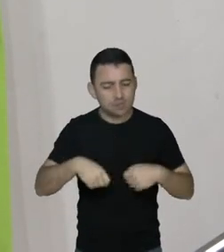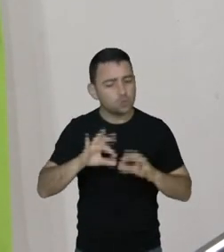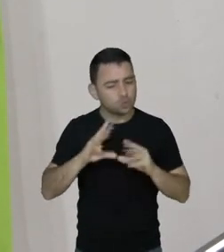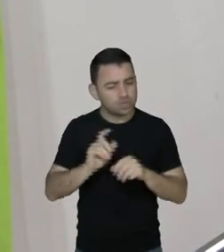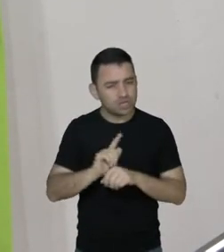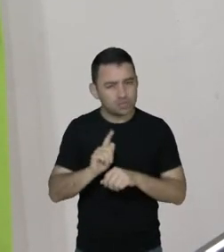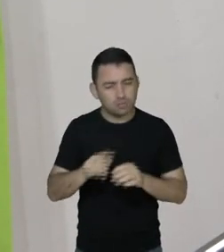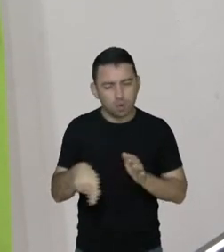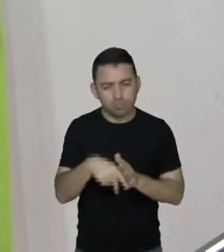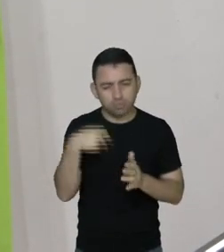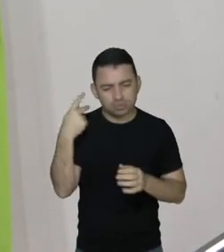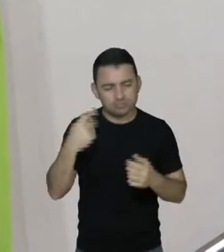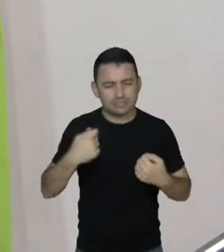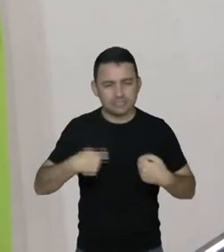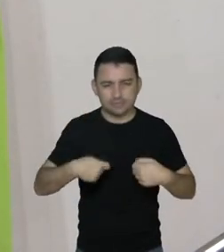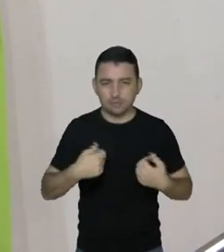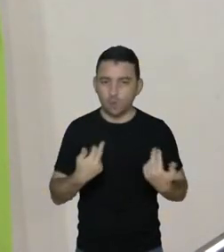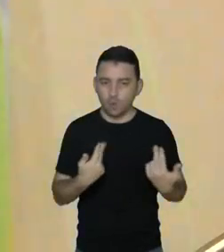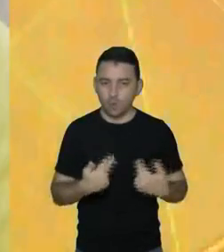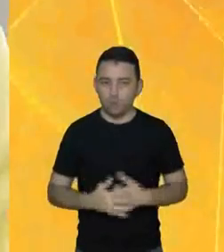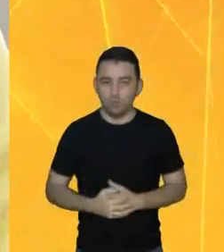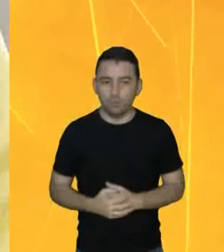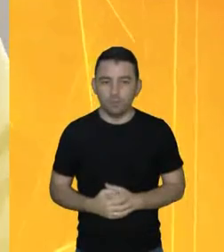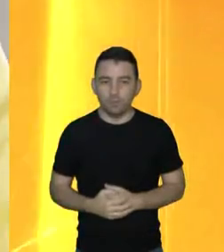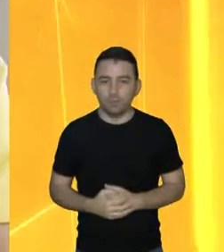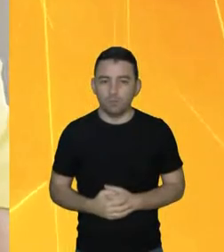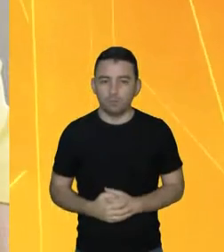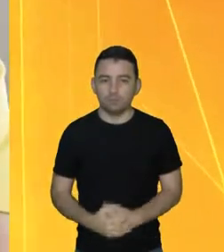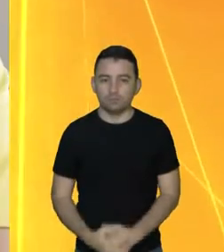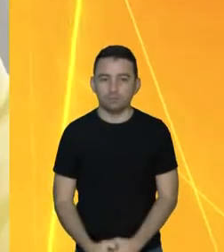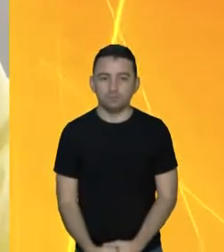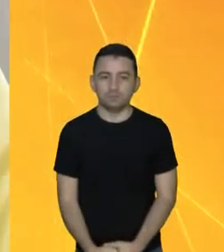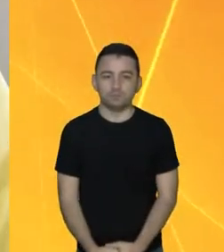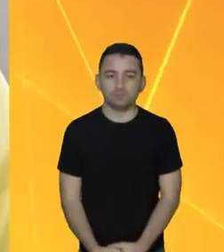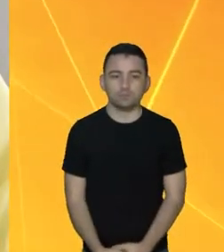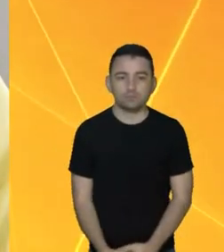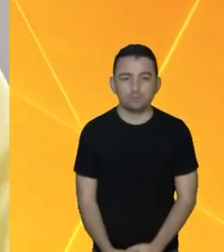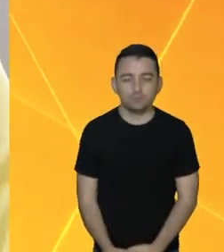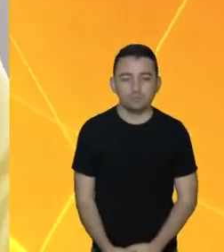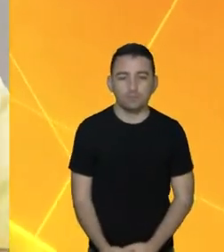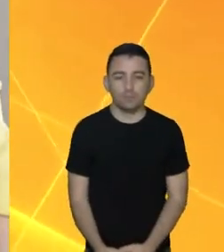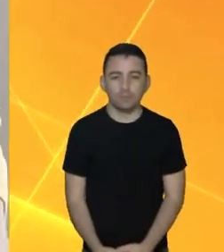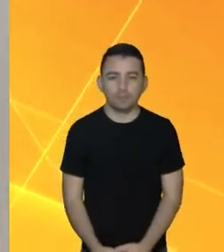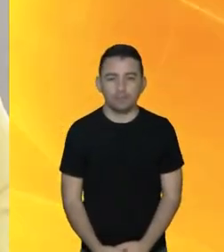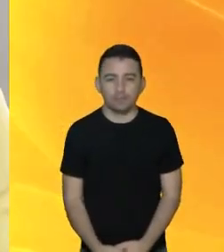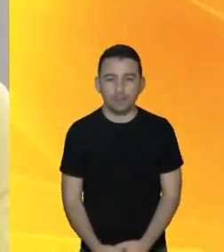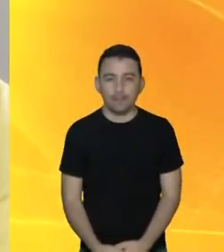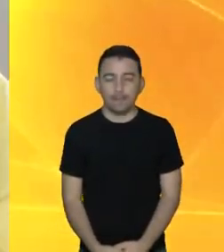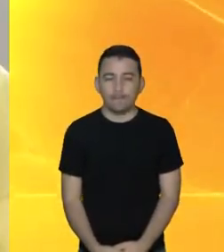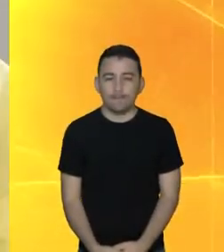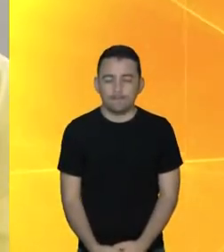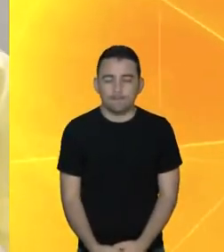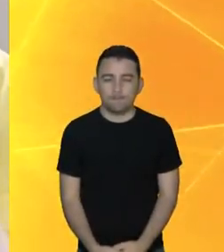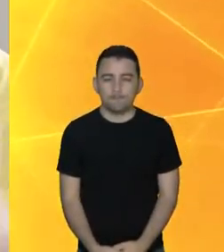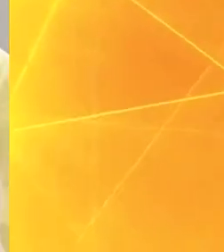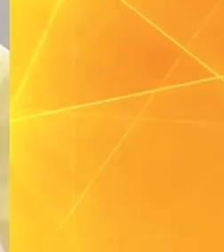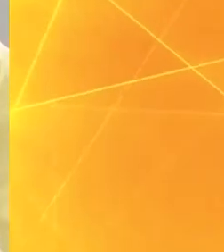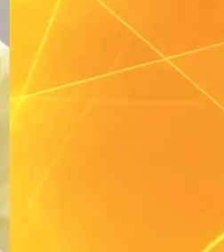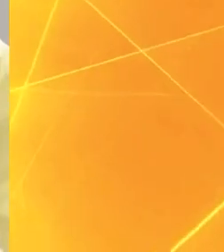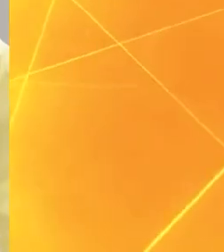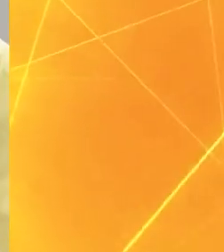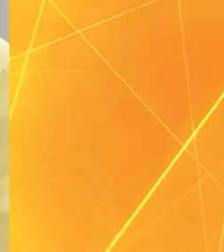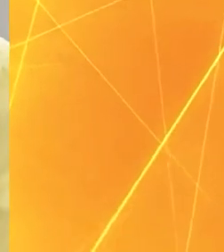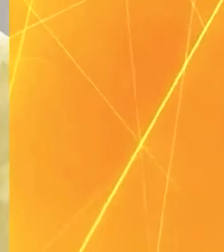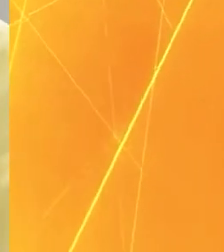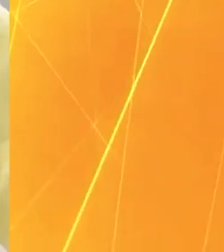agentes políticos deveriam fazer. Olá, meus amigos. Aqui é João Rodrigues, prefeito de Chapecó, Santa Catarina. Estou